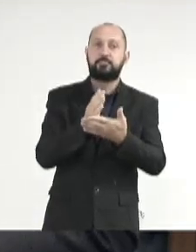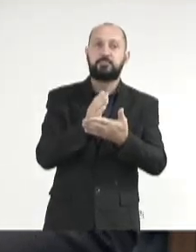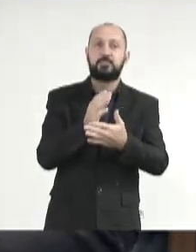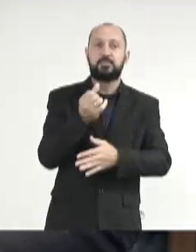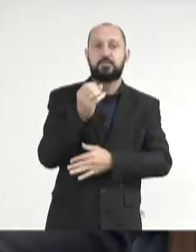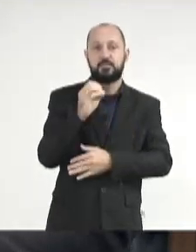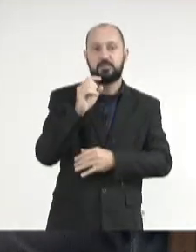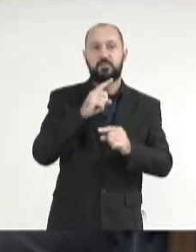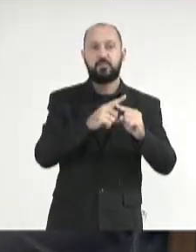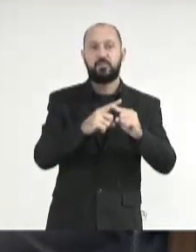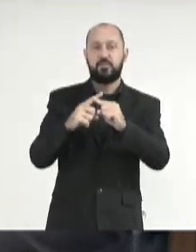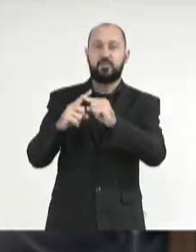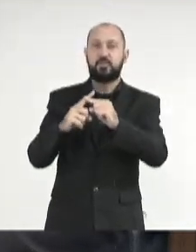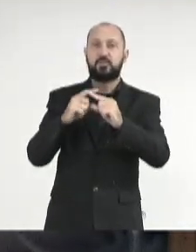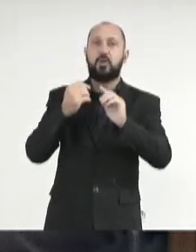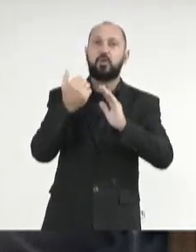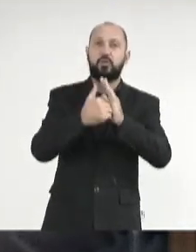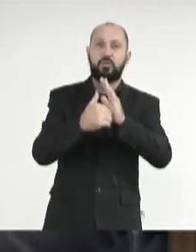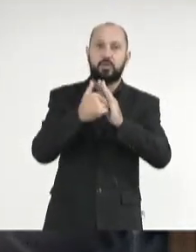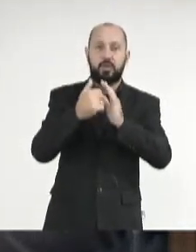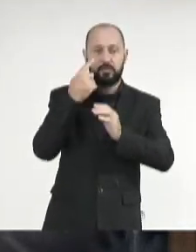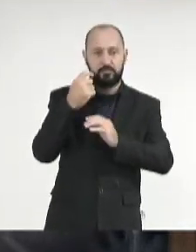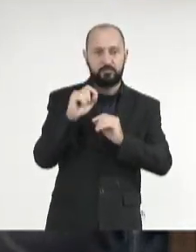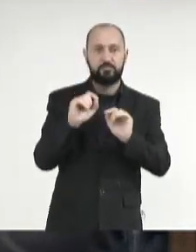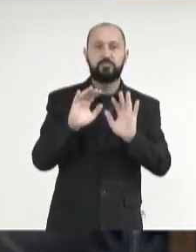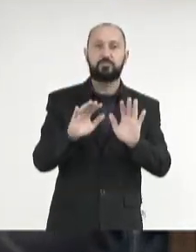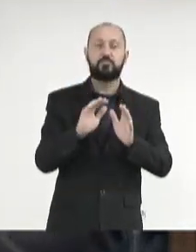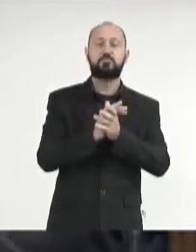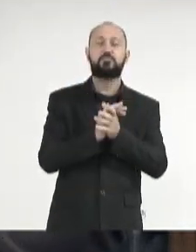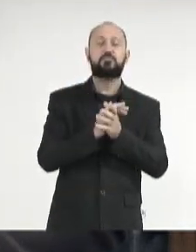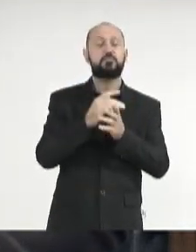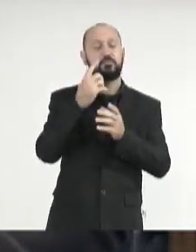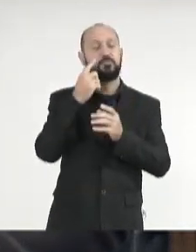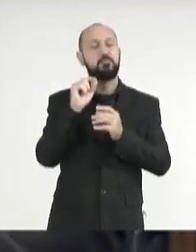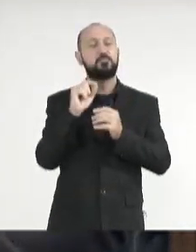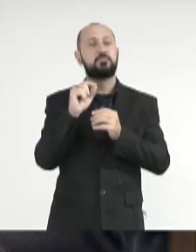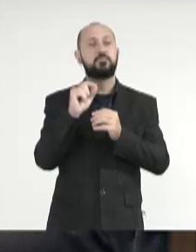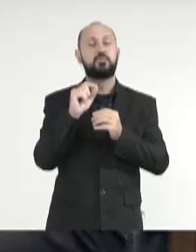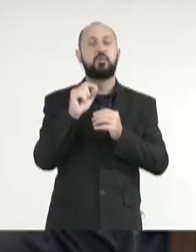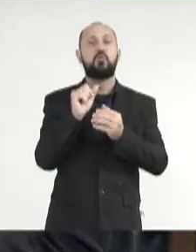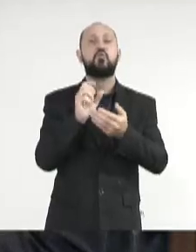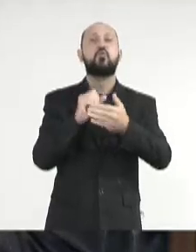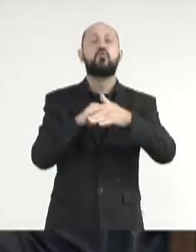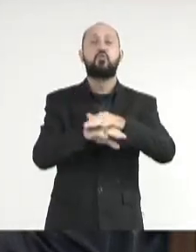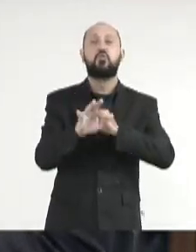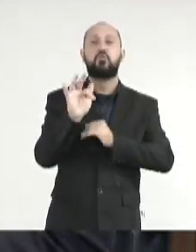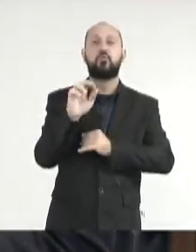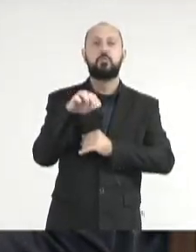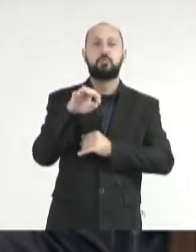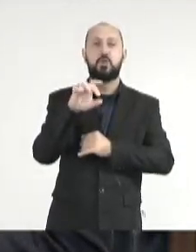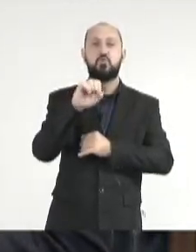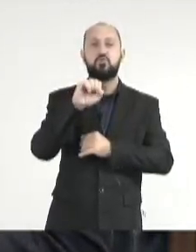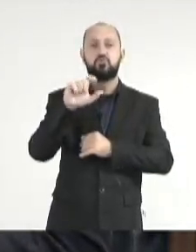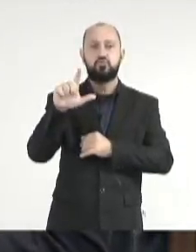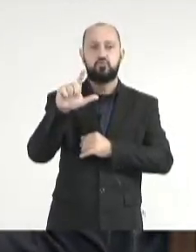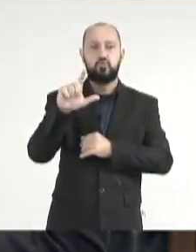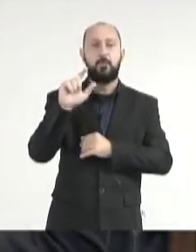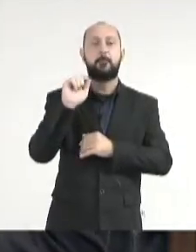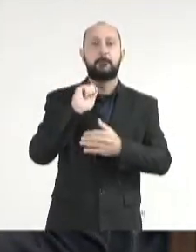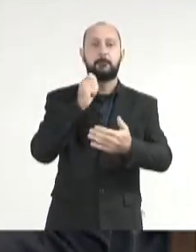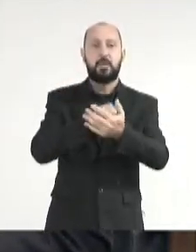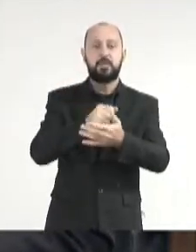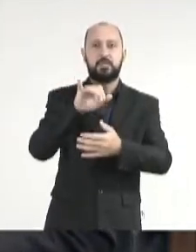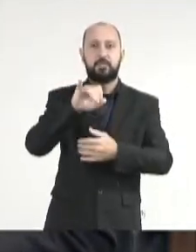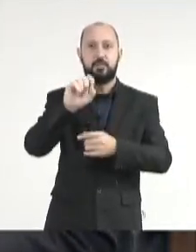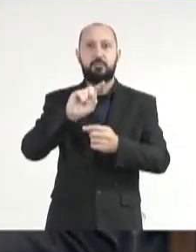60 vezes, também tem um desconto bem interessante, mas uma questão interessante, Fundersul, quem paga Fundersul pode recolher o ICMS depois de